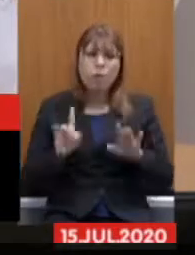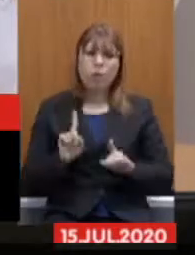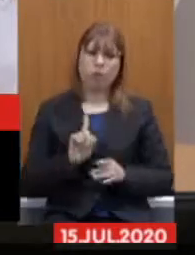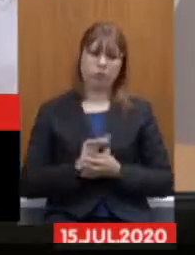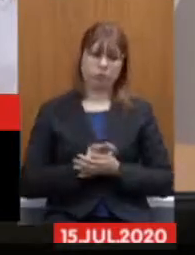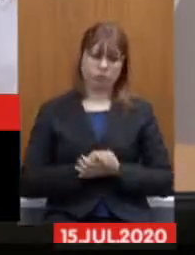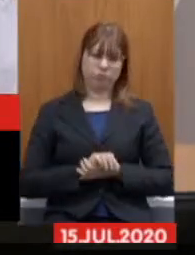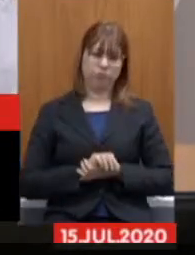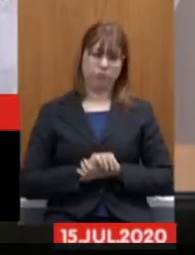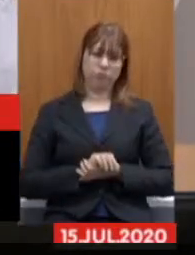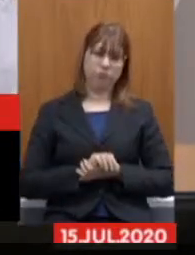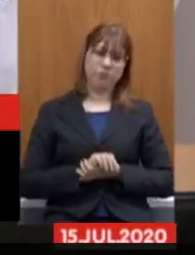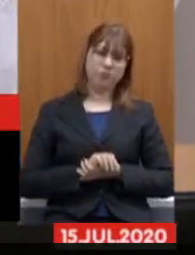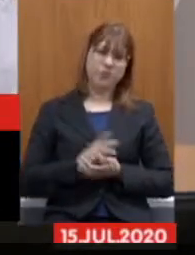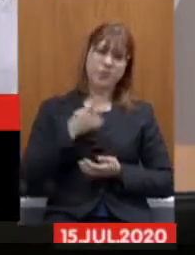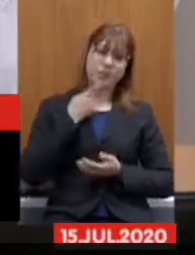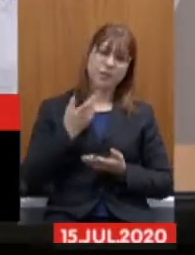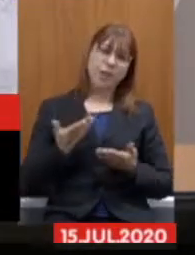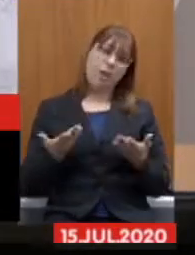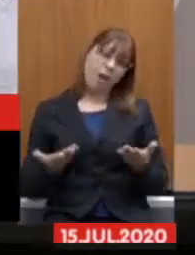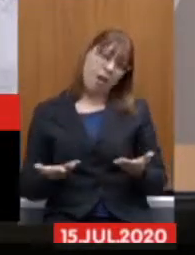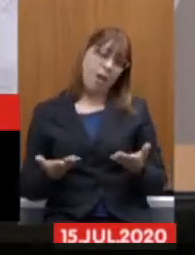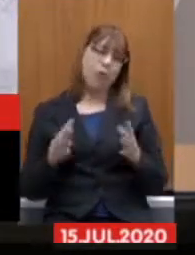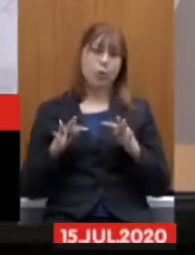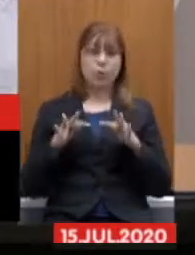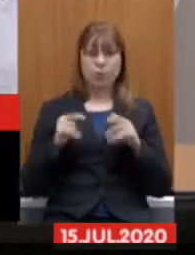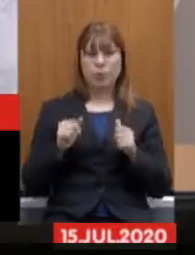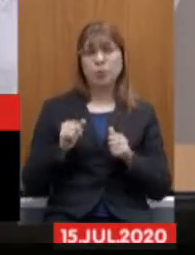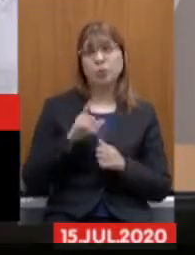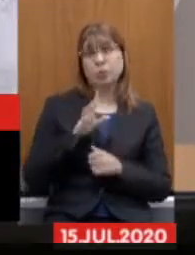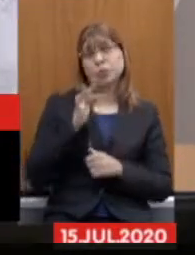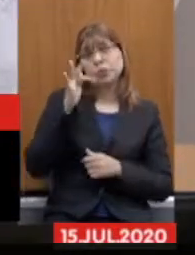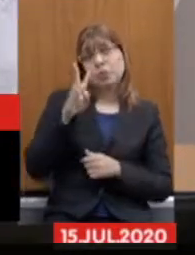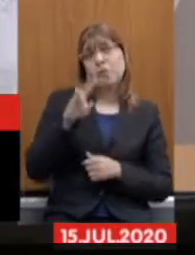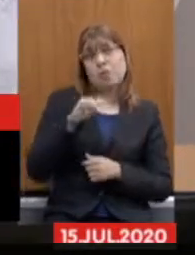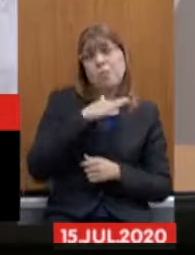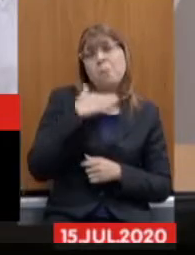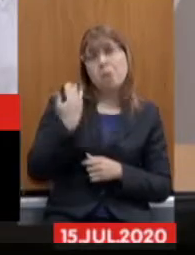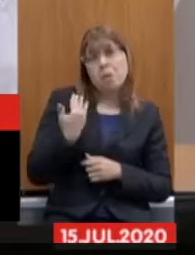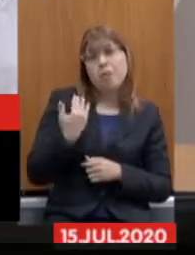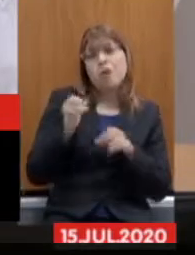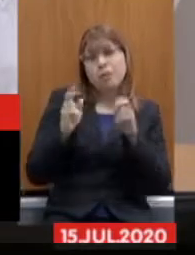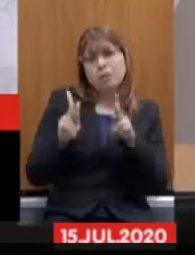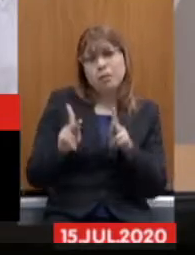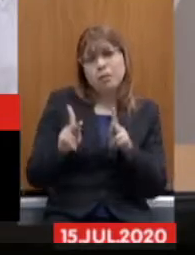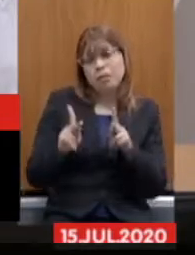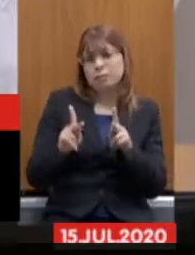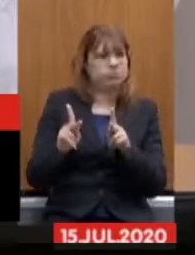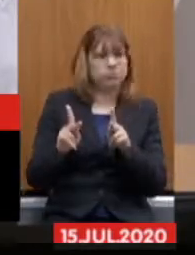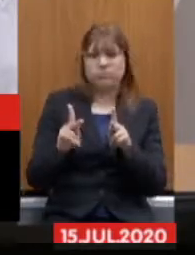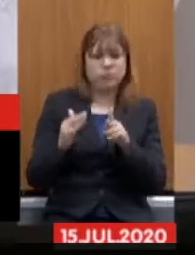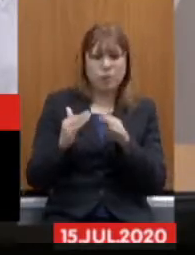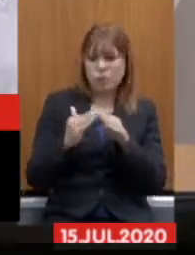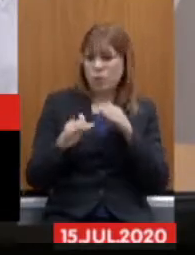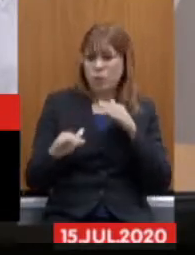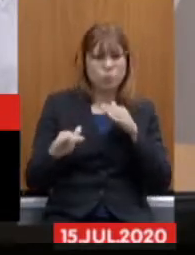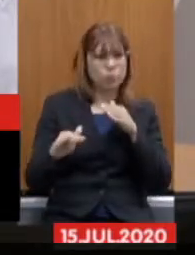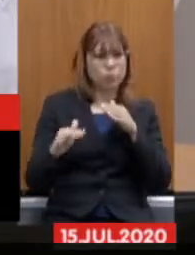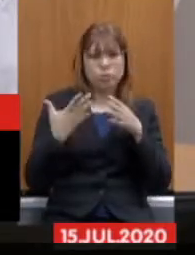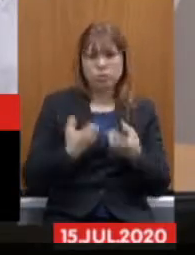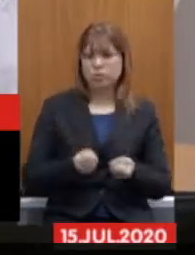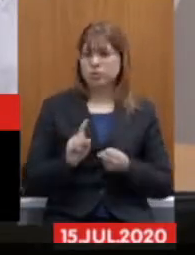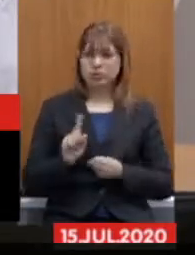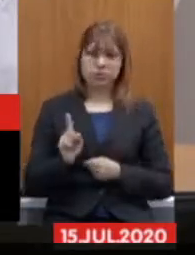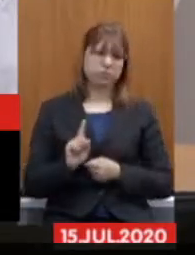é aquela história de afinal todo mundo vai morrer um dia tá ok nós não concordamos pois não aceitamos